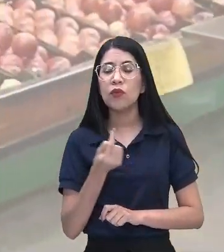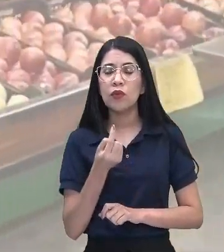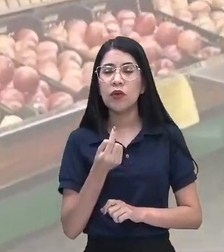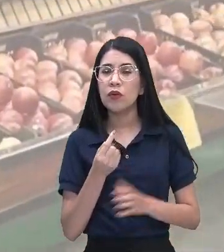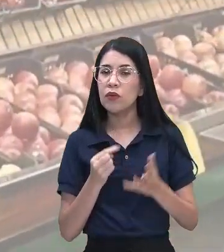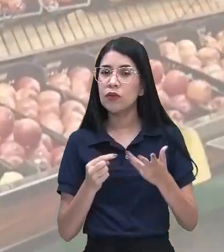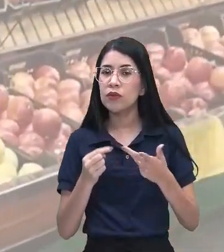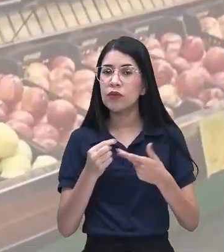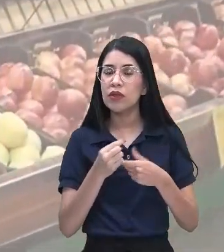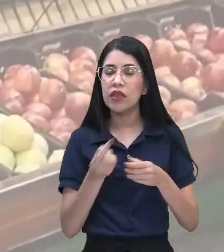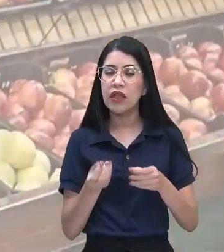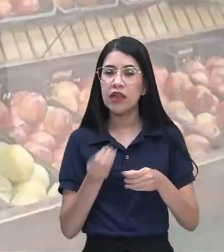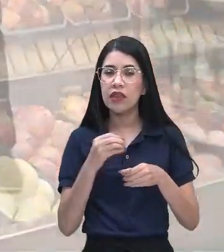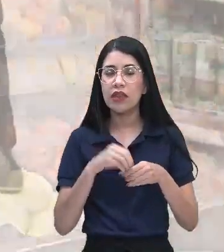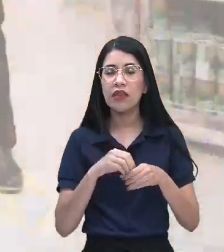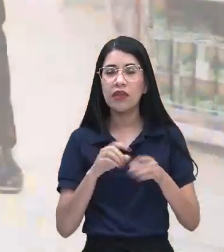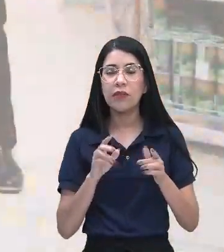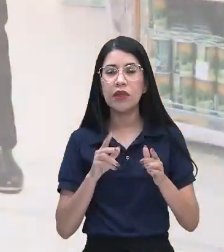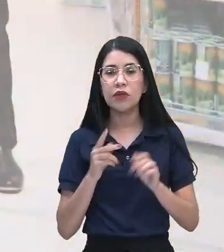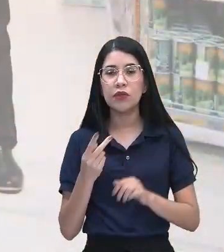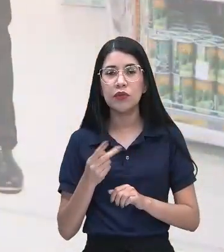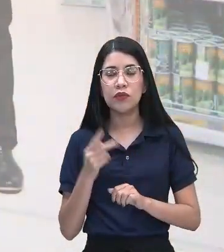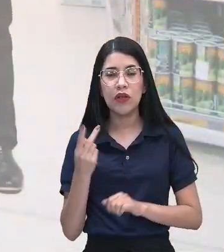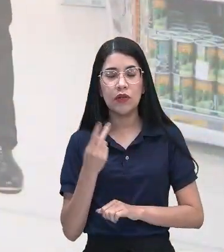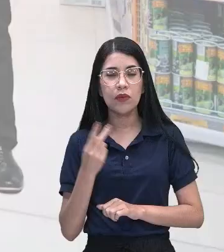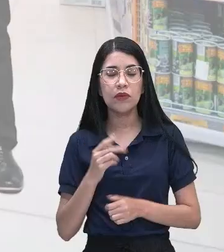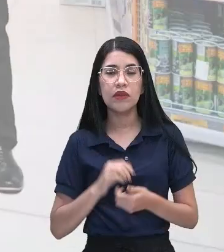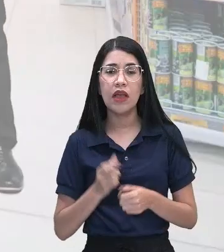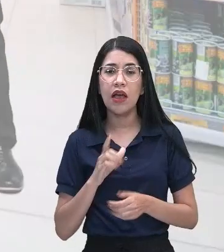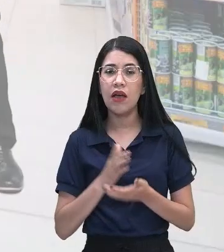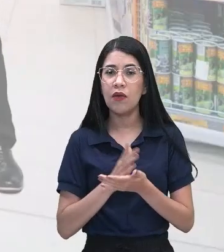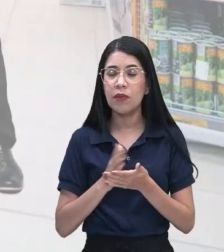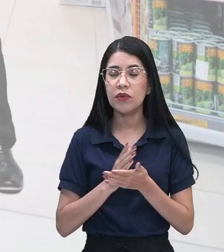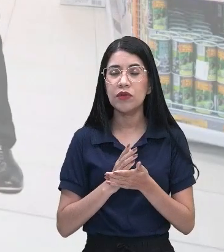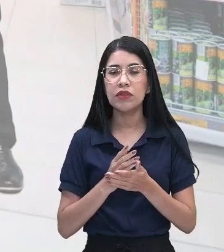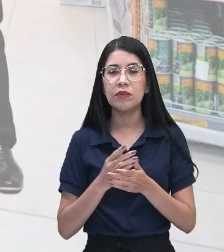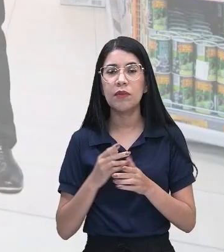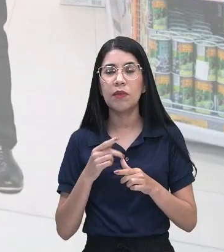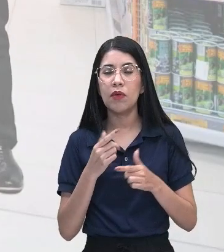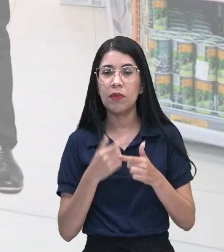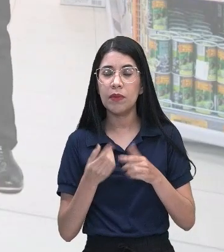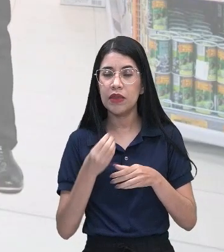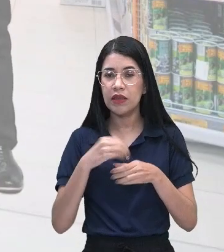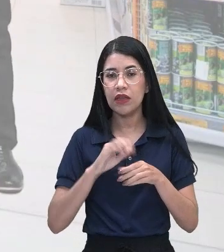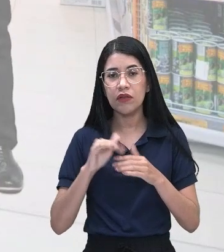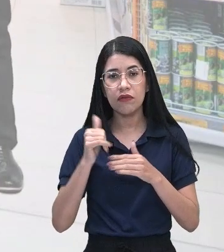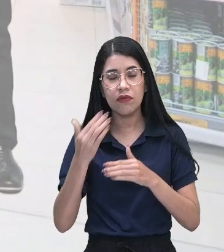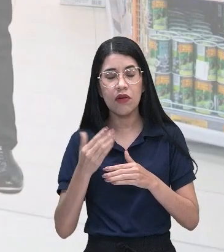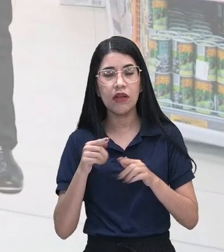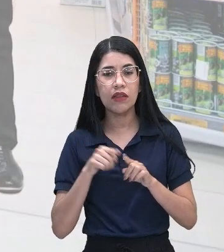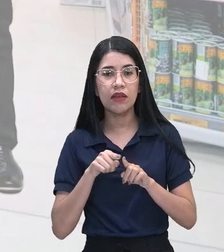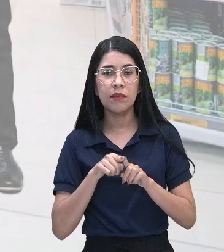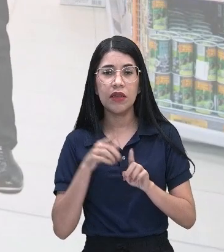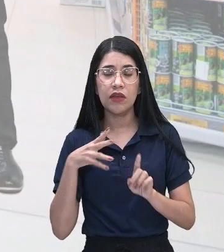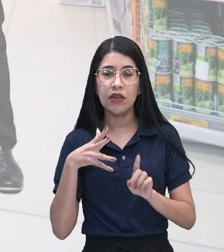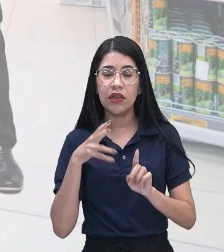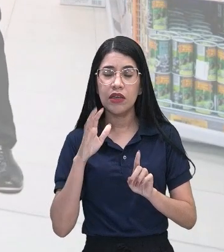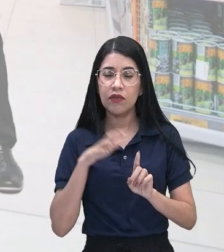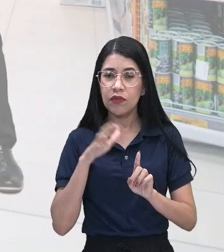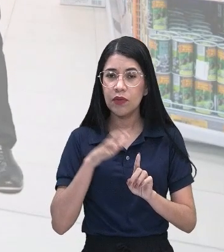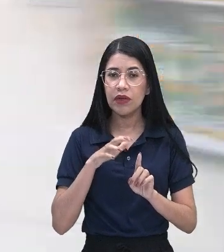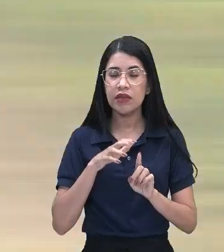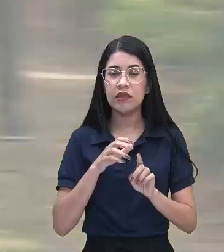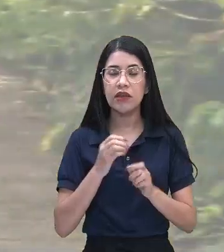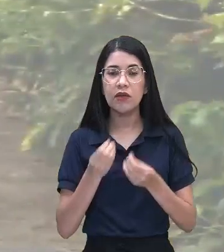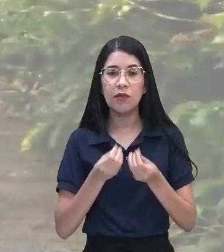compõe todo o preço de um produto. Existem condições que são internas e externas, que afetam não somente a oferta e a demanda de um